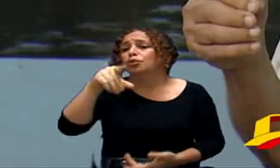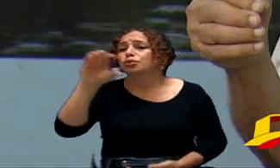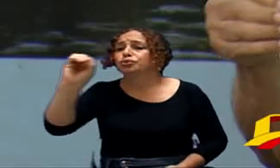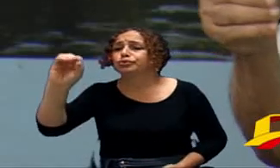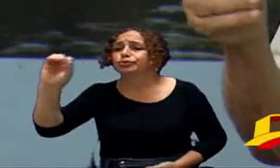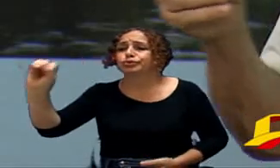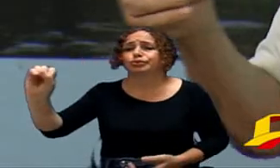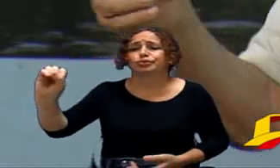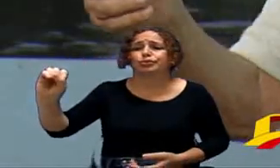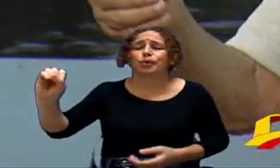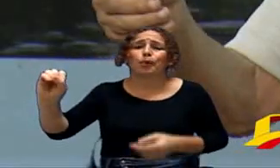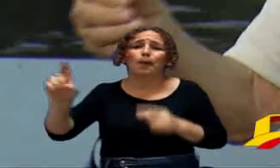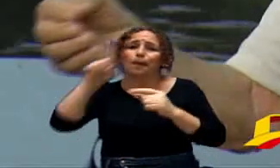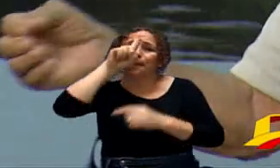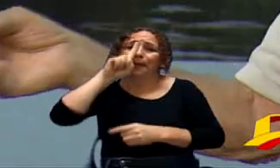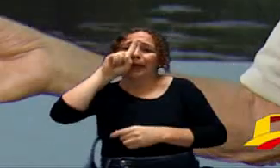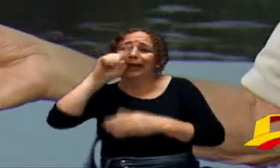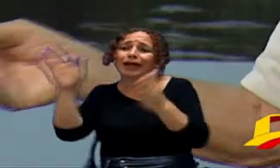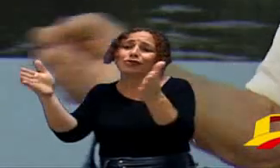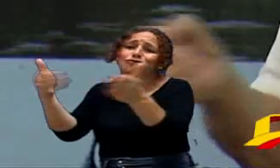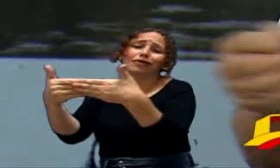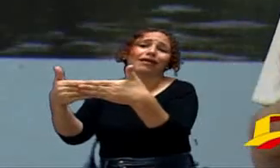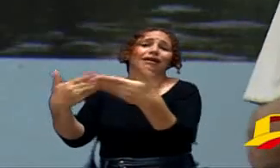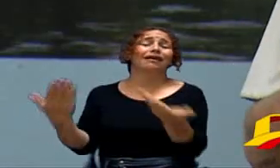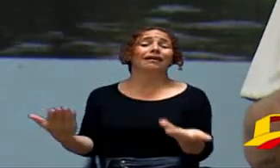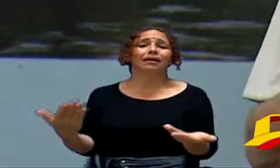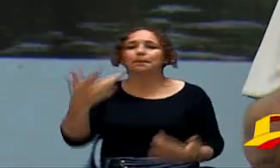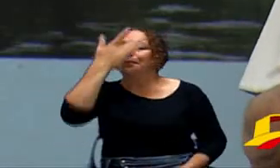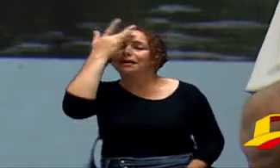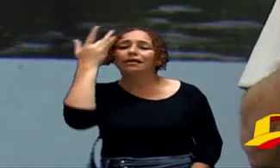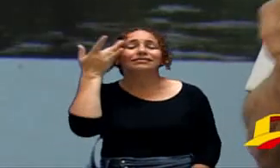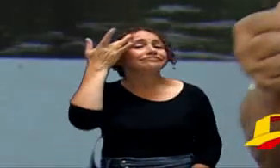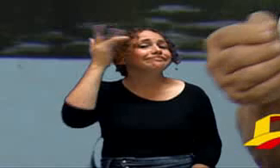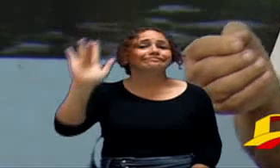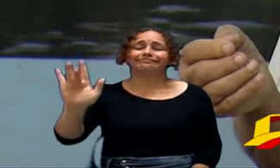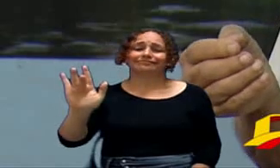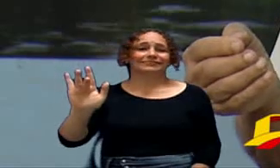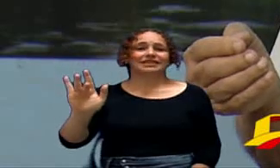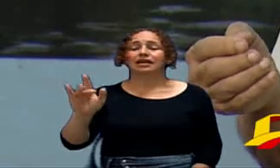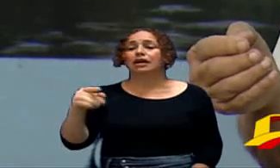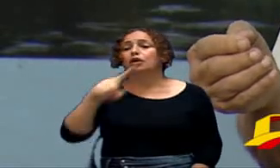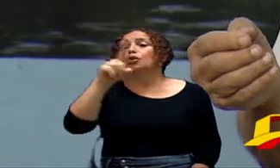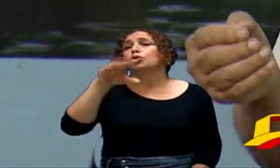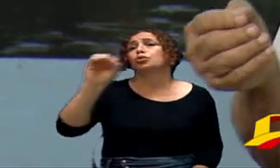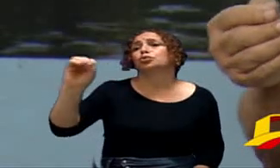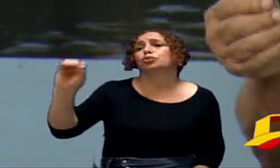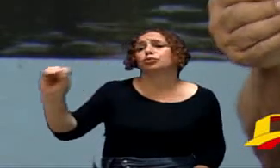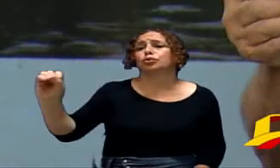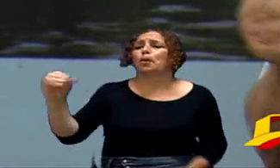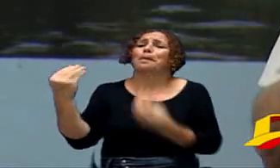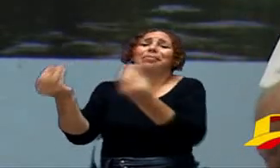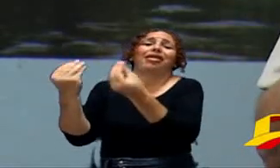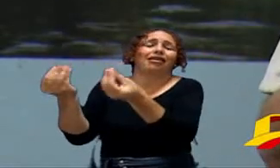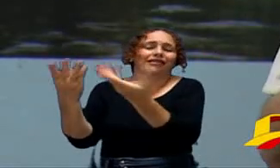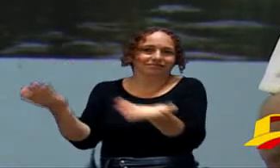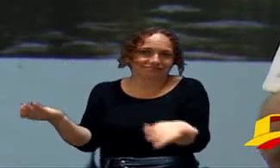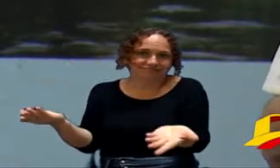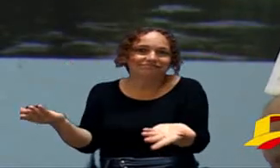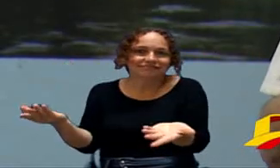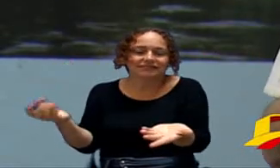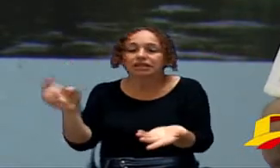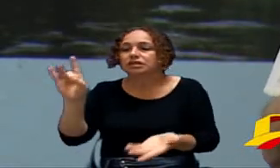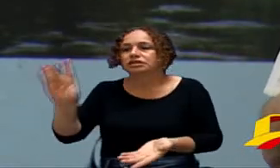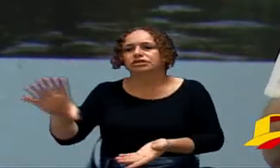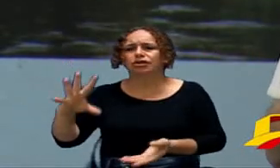sabe, a pessoa que se apresentou aqui agora há pouco, não tem noção para que serve um zoológico. Falou que só receber